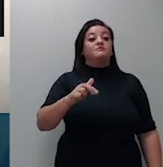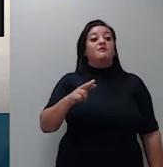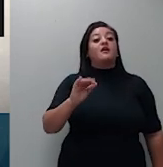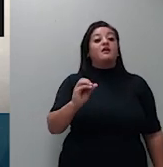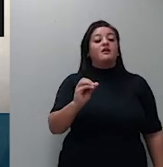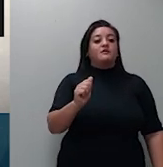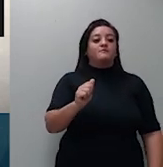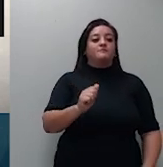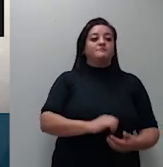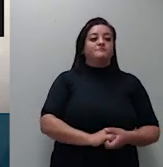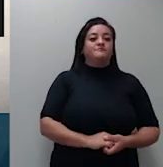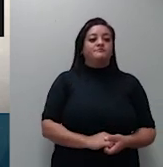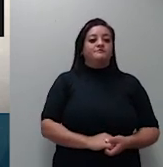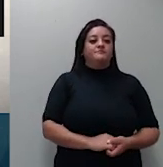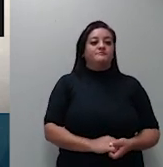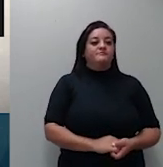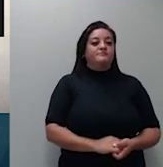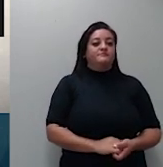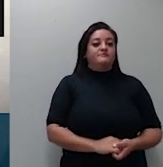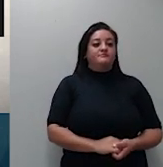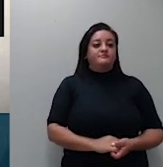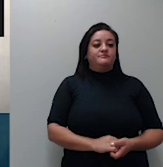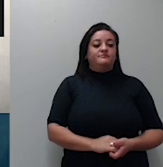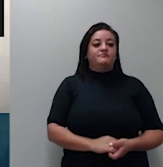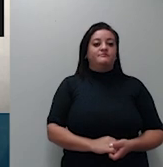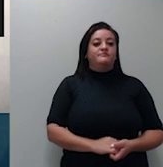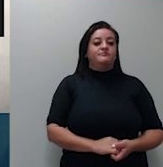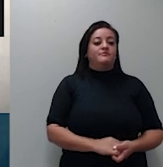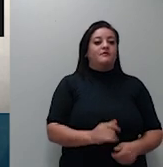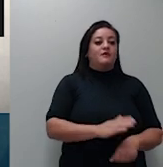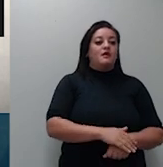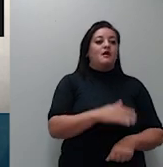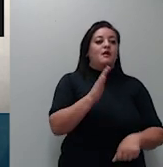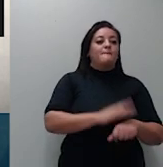Vou ver aqui se ele é mais simples de resolver